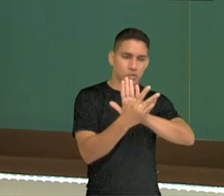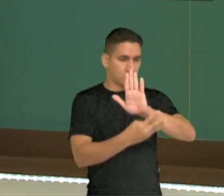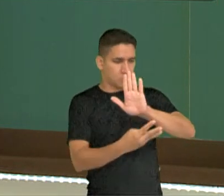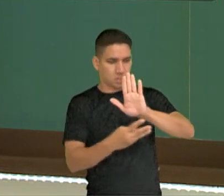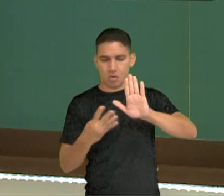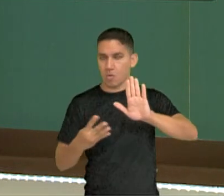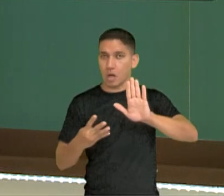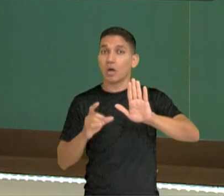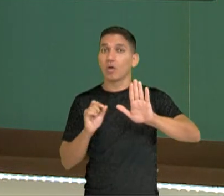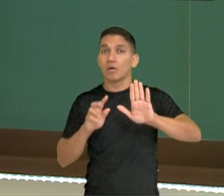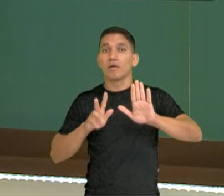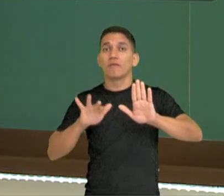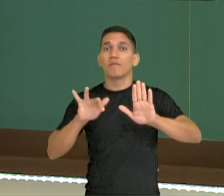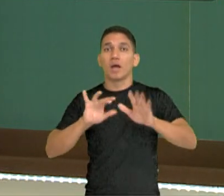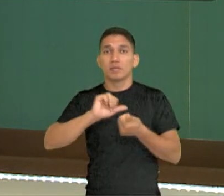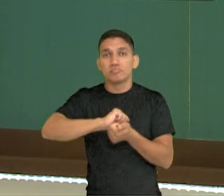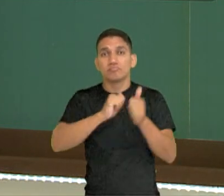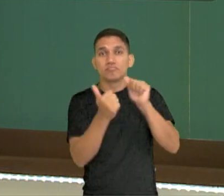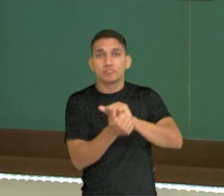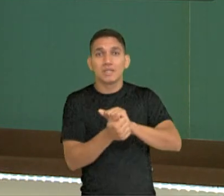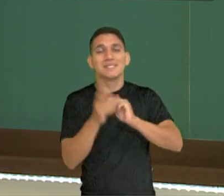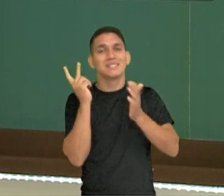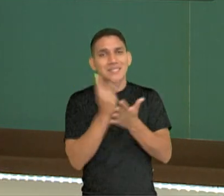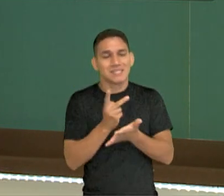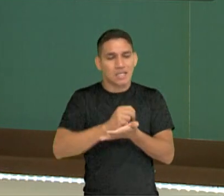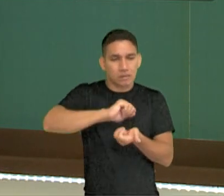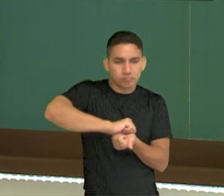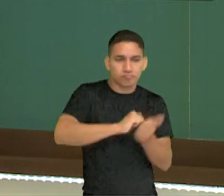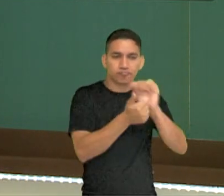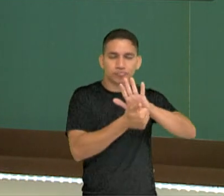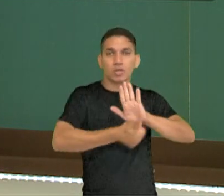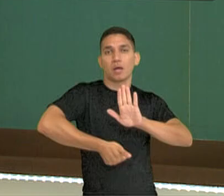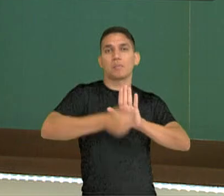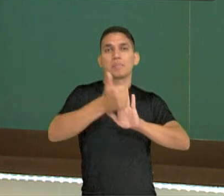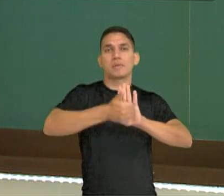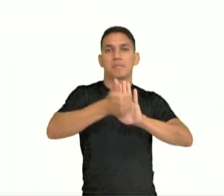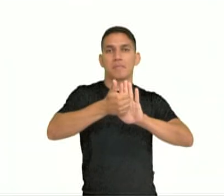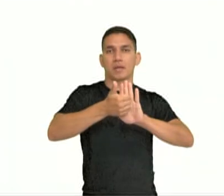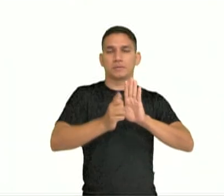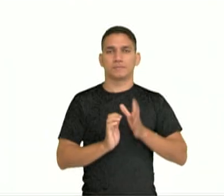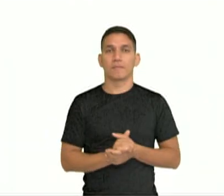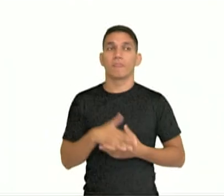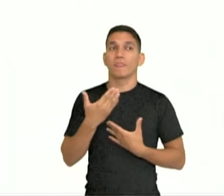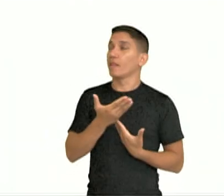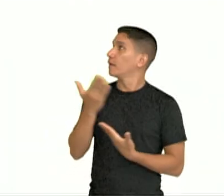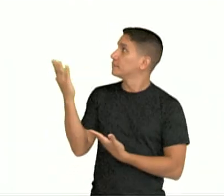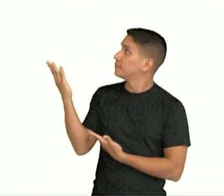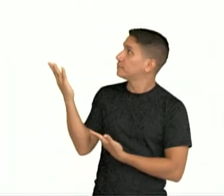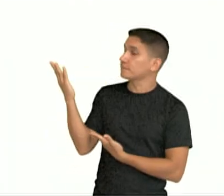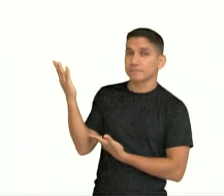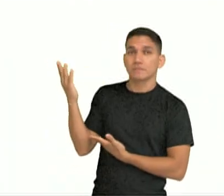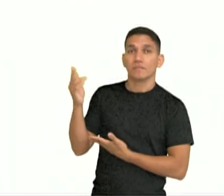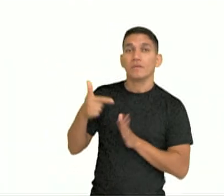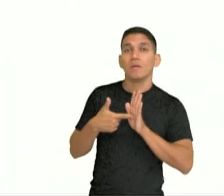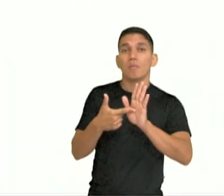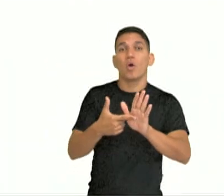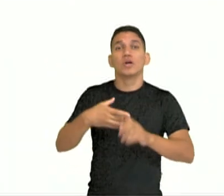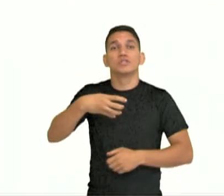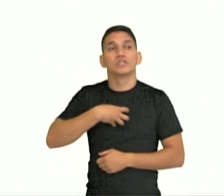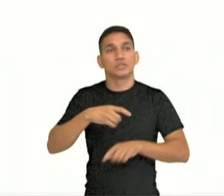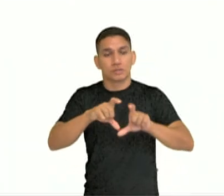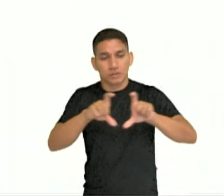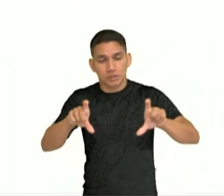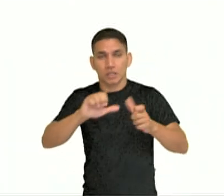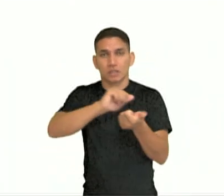quadrante, eu vou levá-lo para o primeiro quadrante. Então, aqui nessa tela, eu tenho as fórmulas de redução